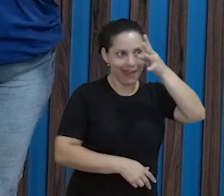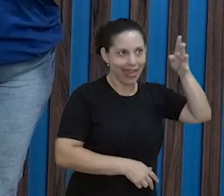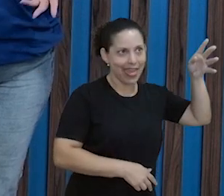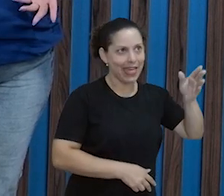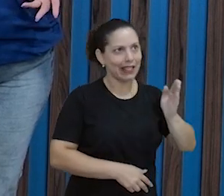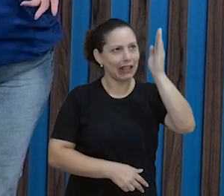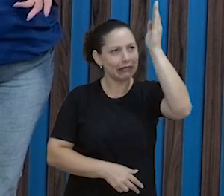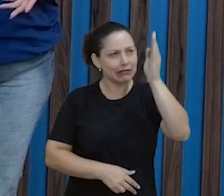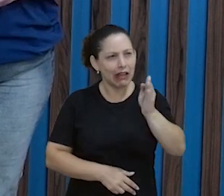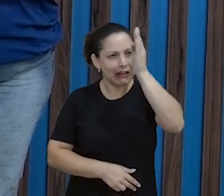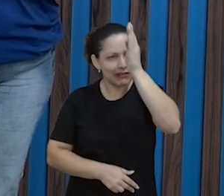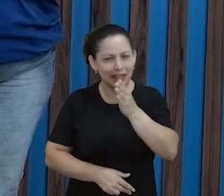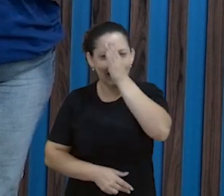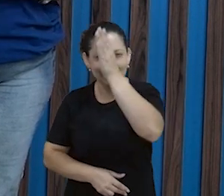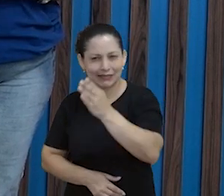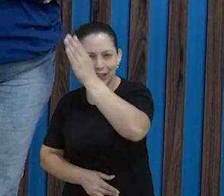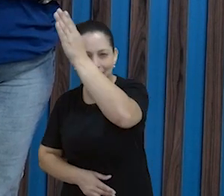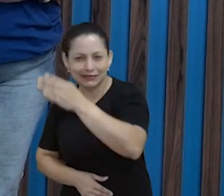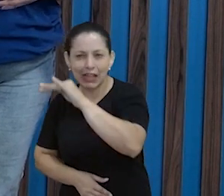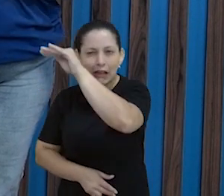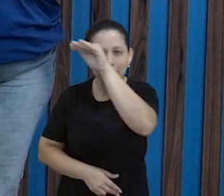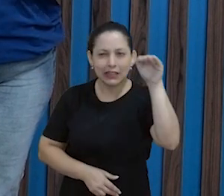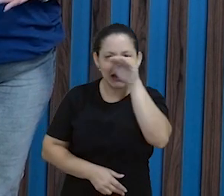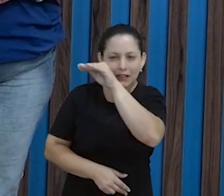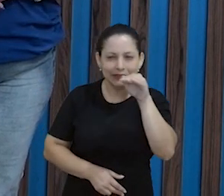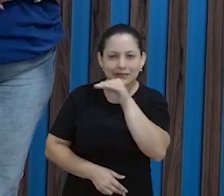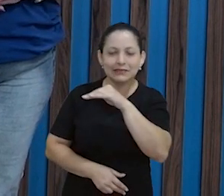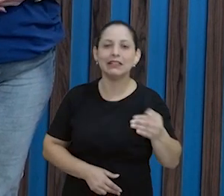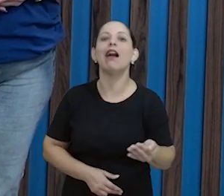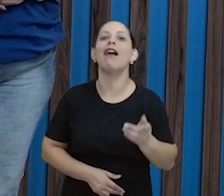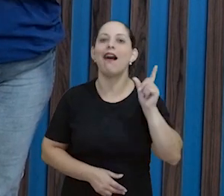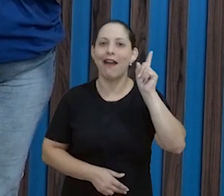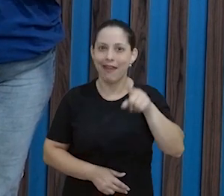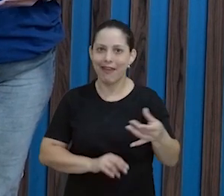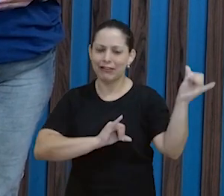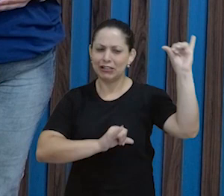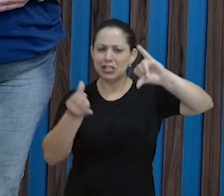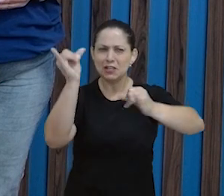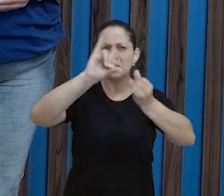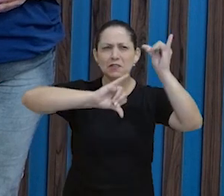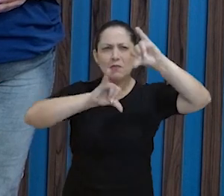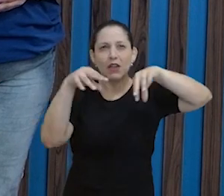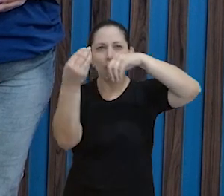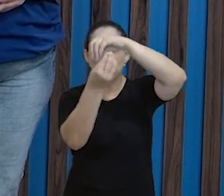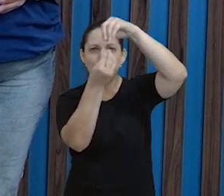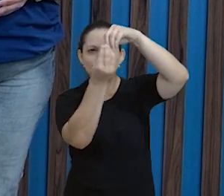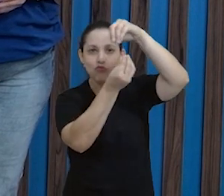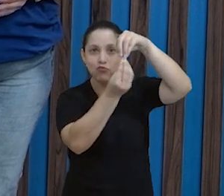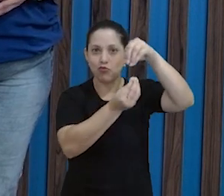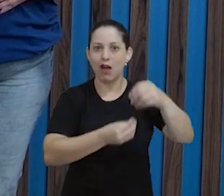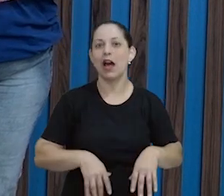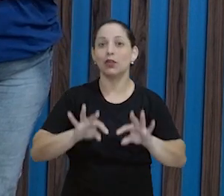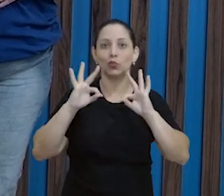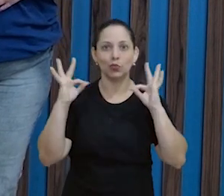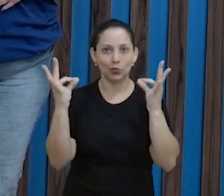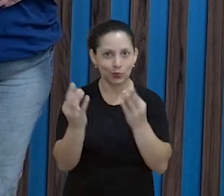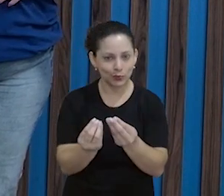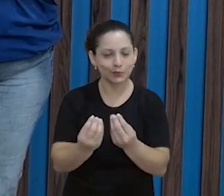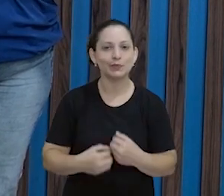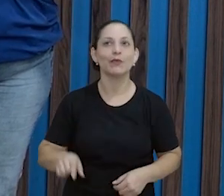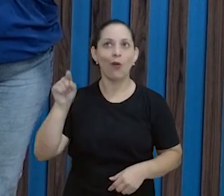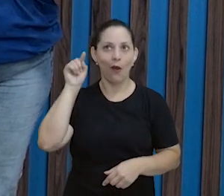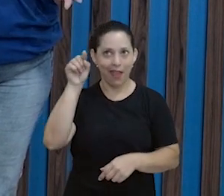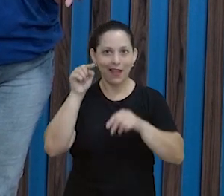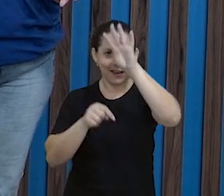devem ter visto, né, em algum lugar, tá certo? No livro de vocês, inclusive, no material que vocês têm para estudar. Então, a tabela periódica lá